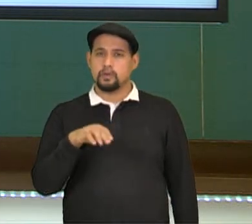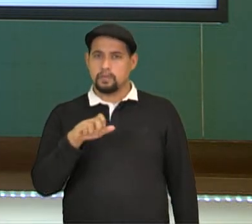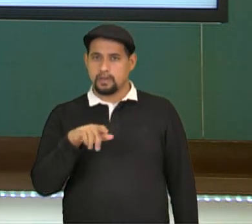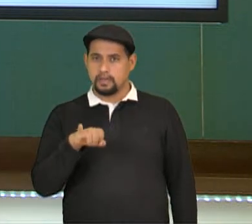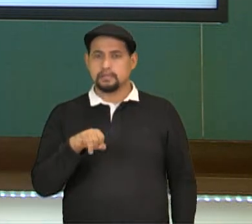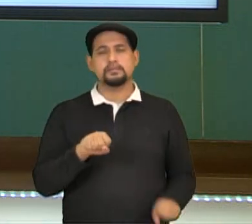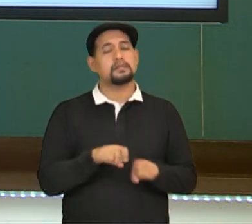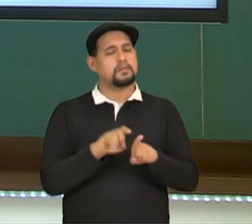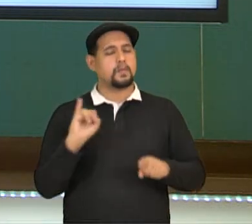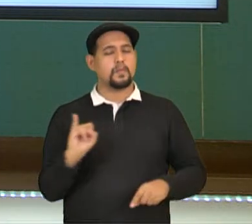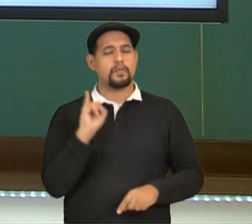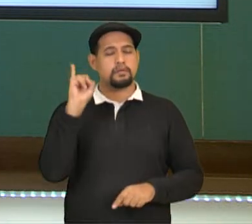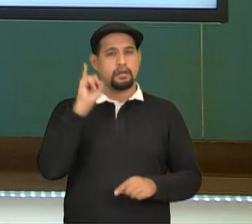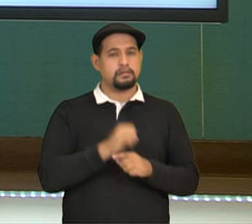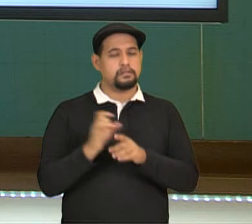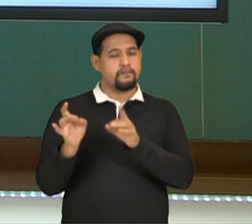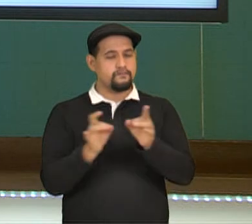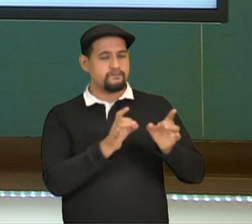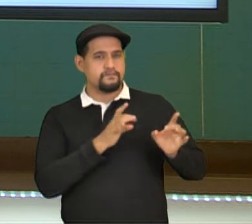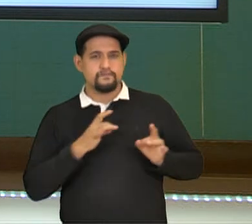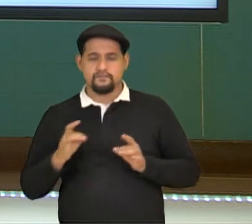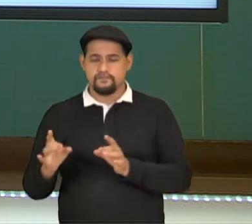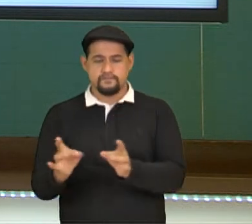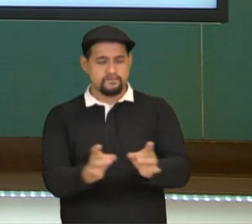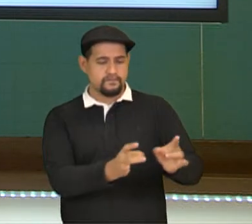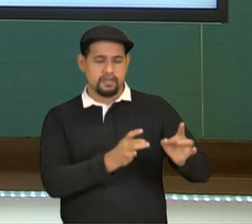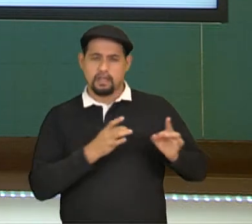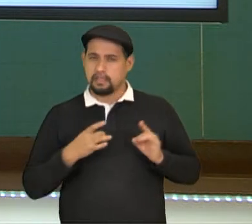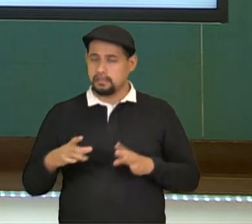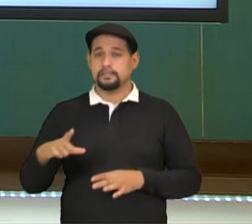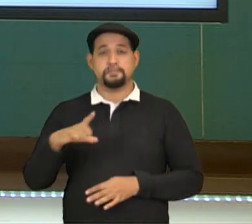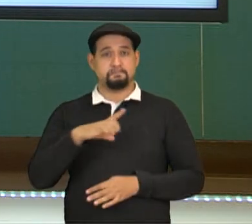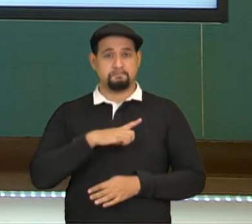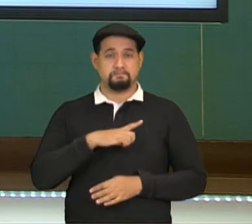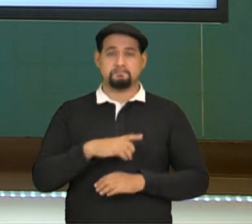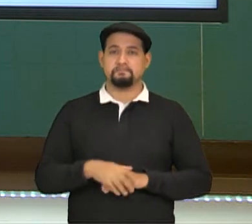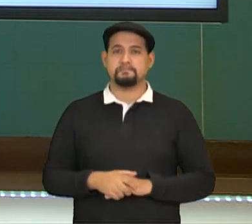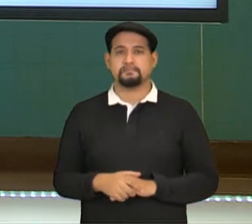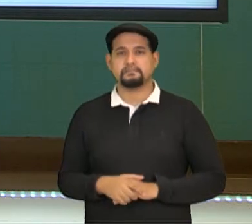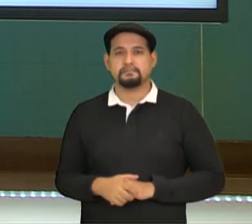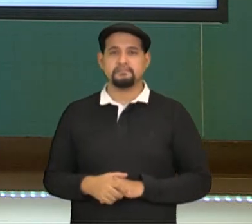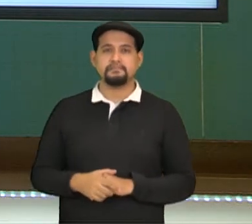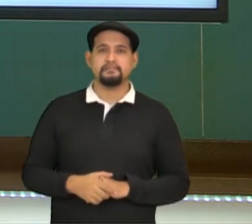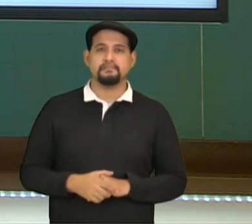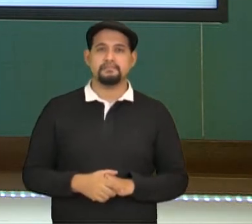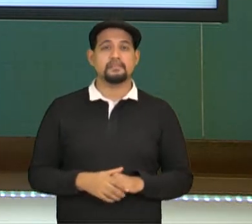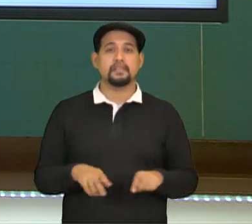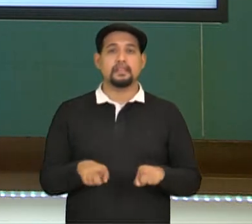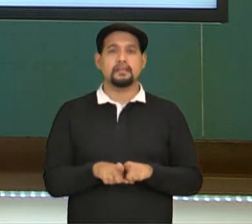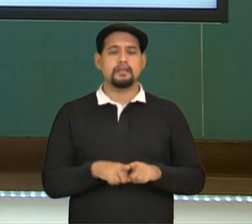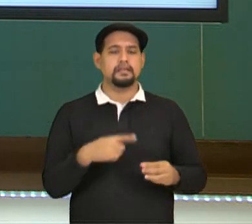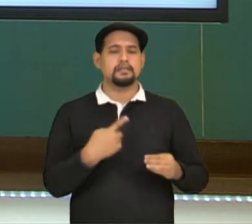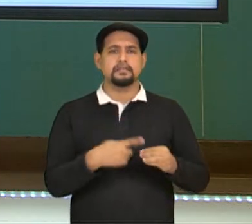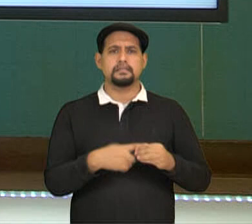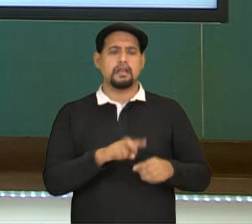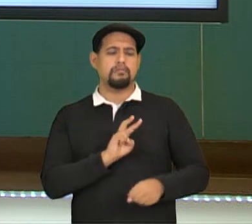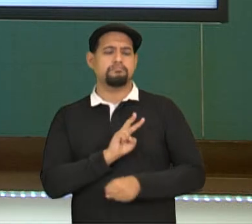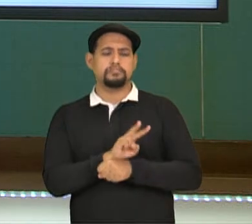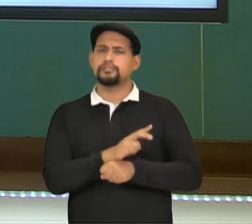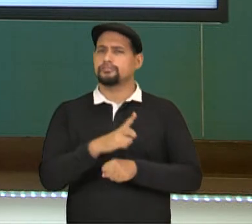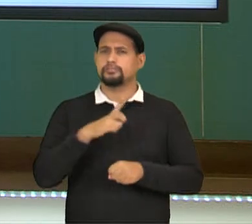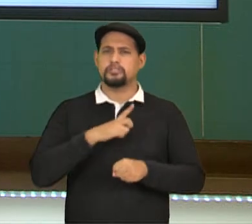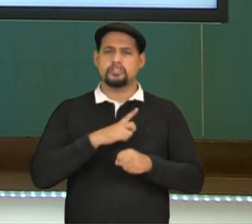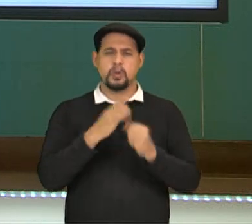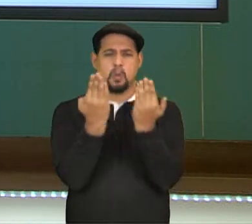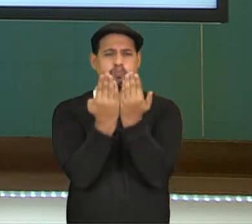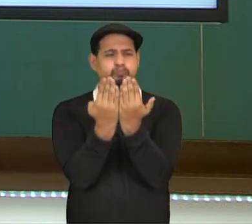Oriente, tamanha importância comercial que ela vai ter para a época, né? E a cidade ela era protegida, ela tinha uma grande muralha